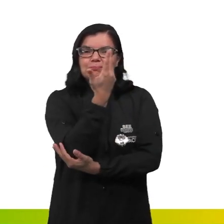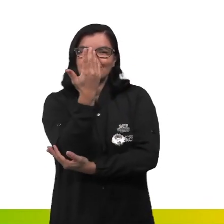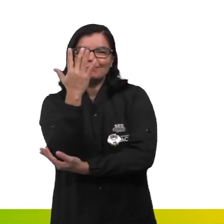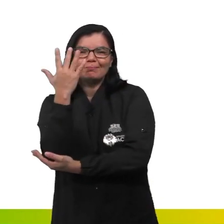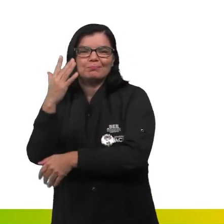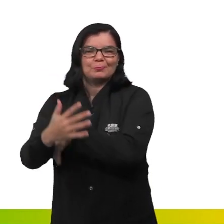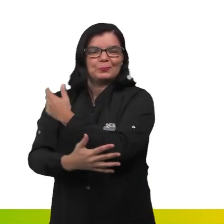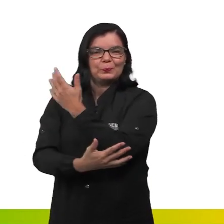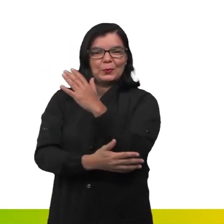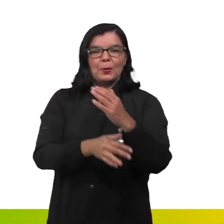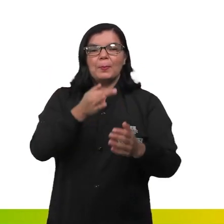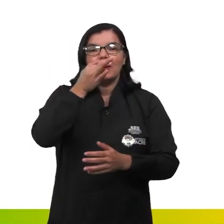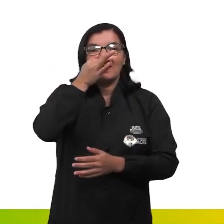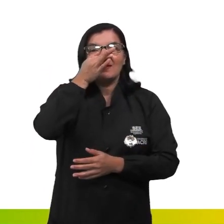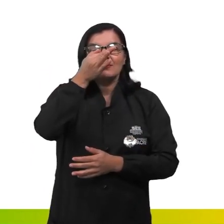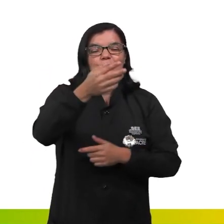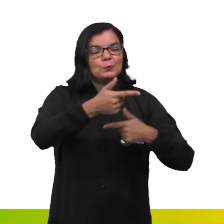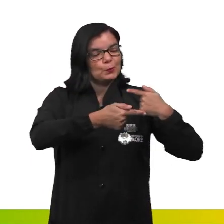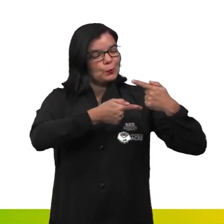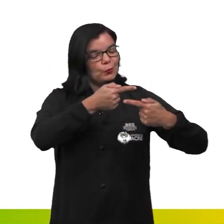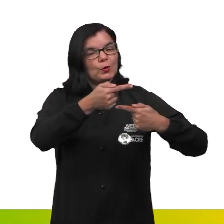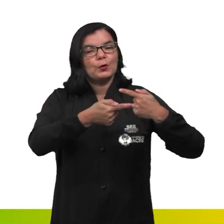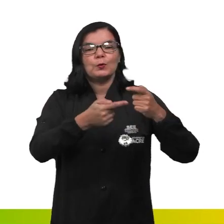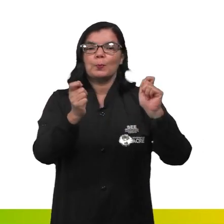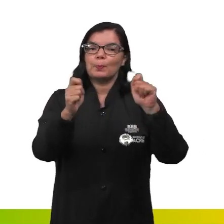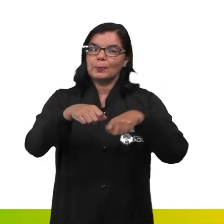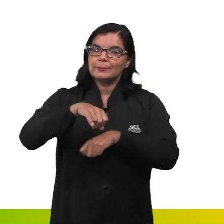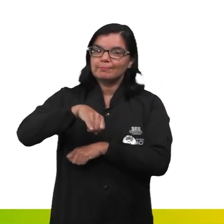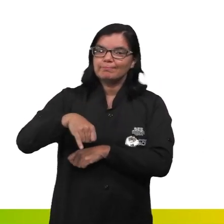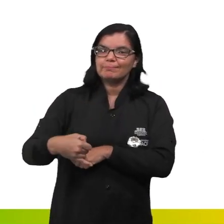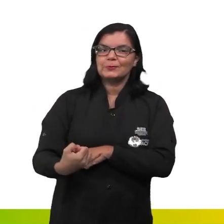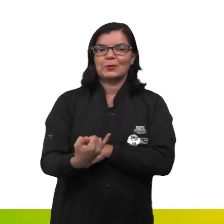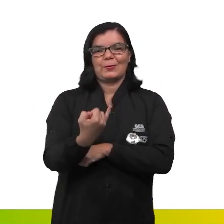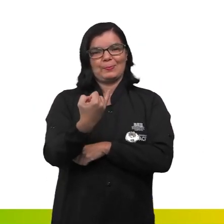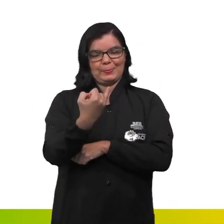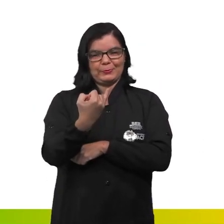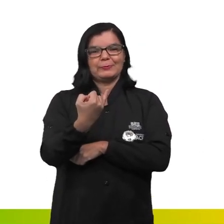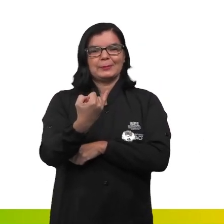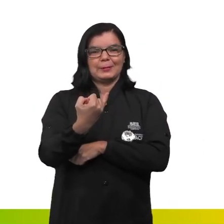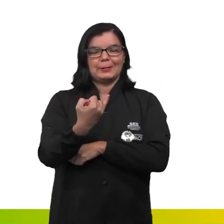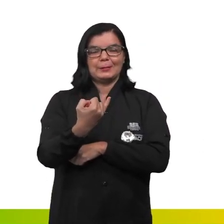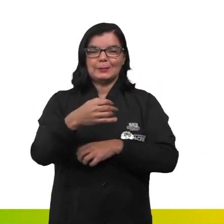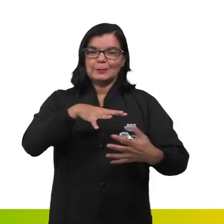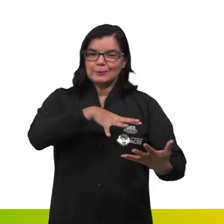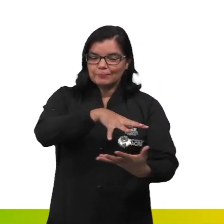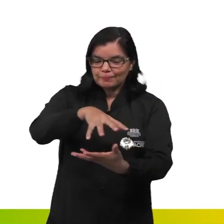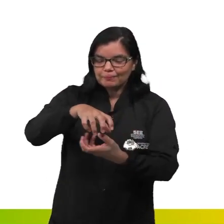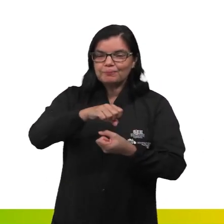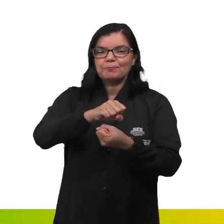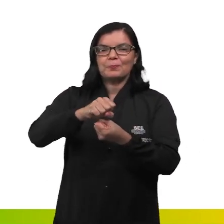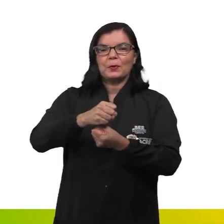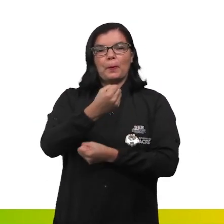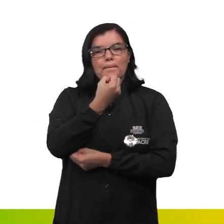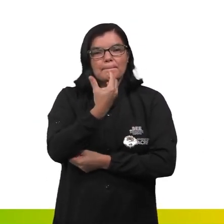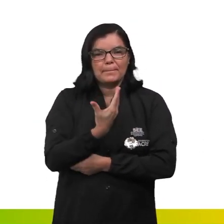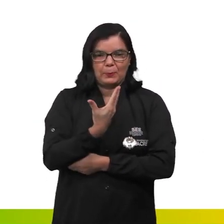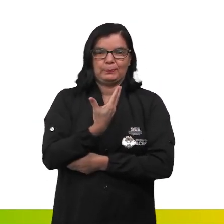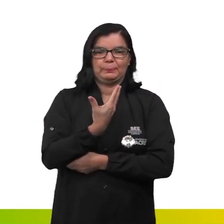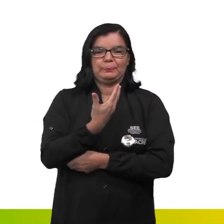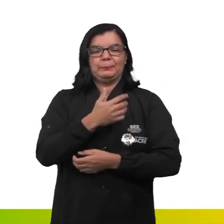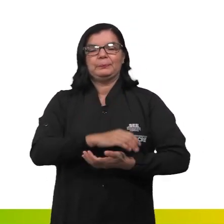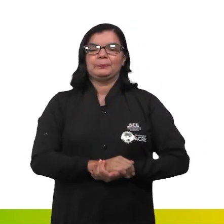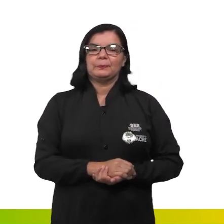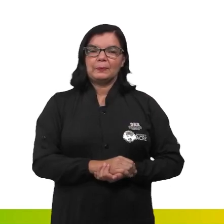que as futuras gerações possam aproveitar esse meio ambiente de forma sustentável e saudável.